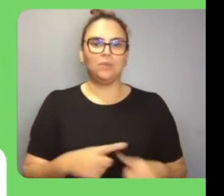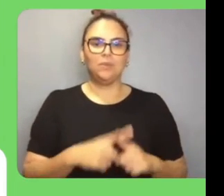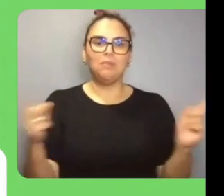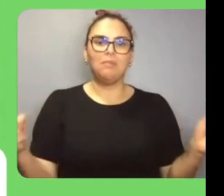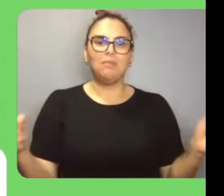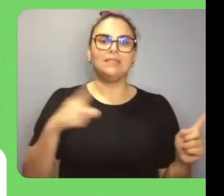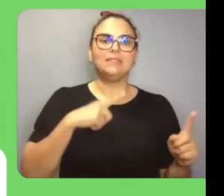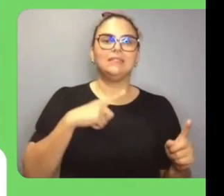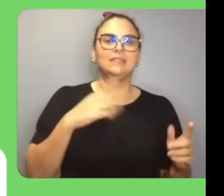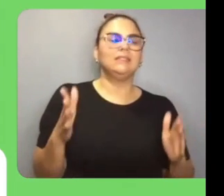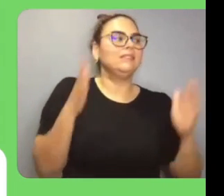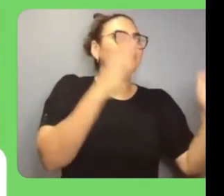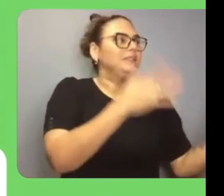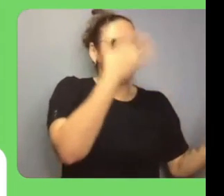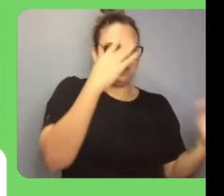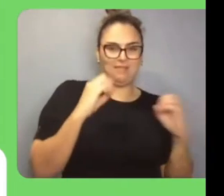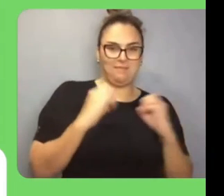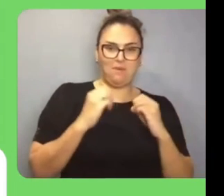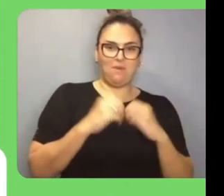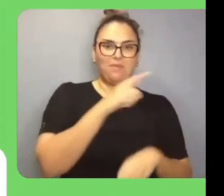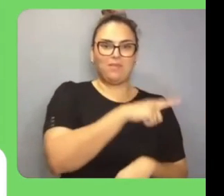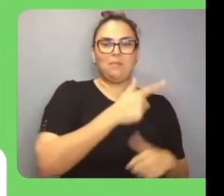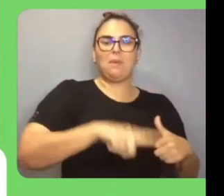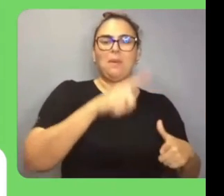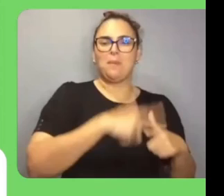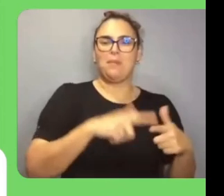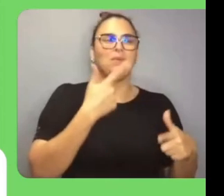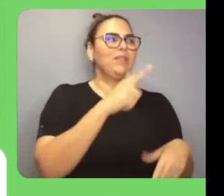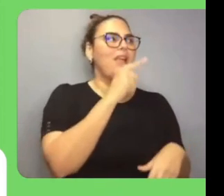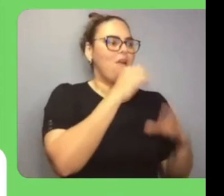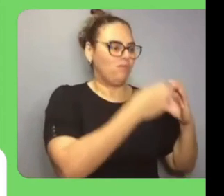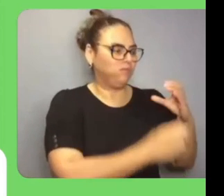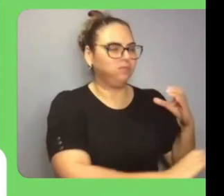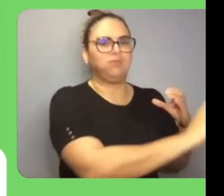duas quadras da casa dela, velho. Mão de obra barata, né?